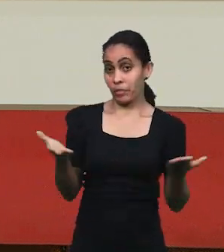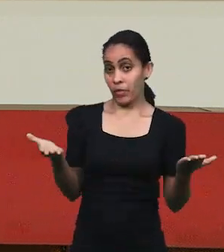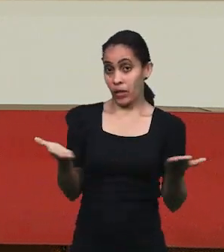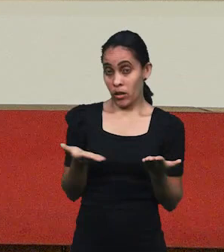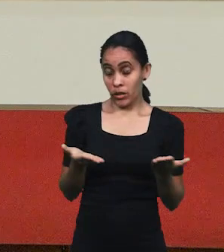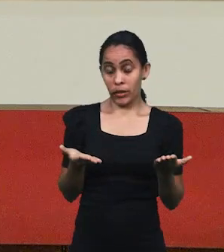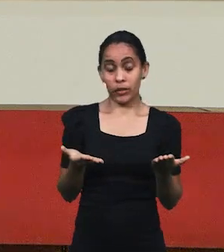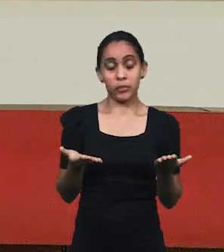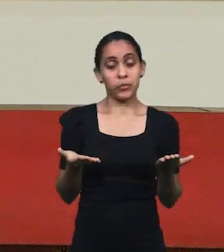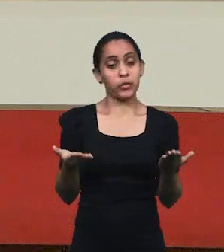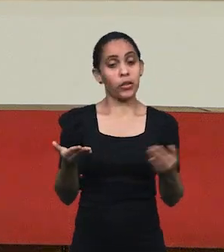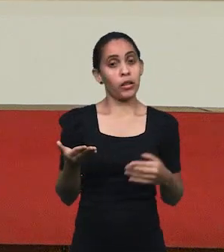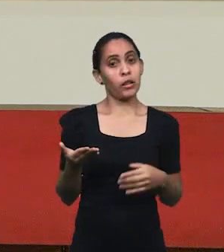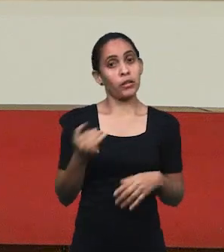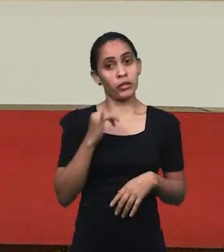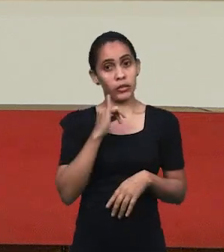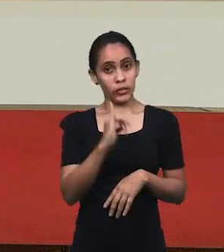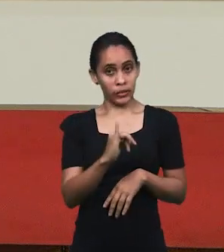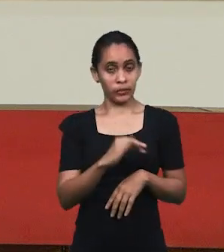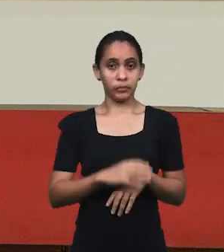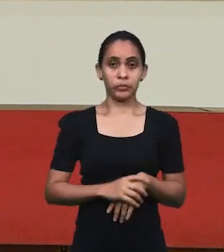do Espírito Santo